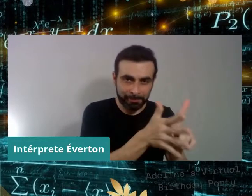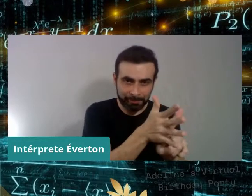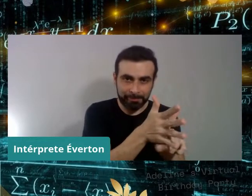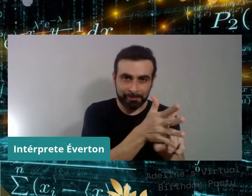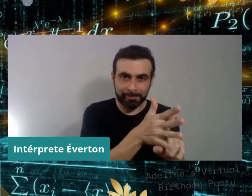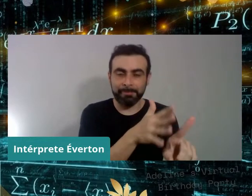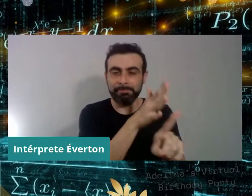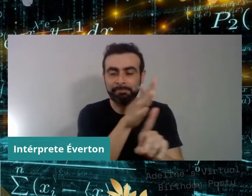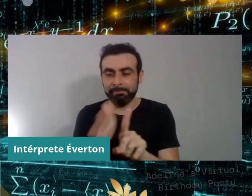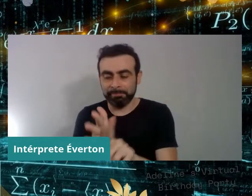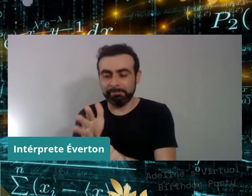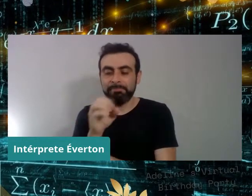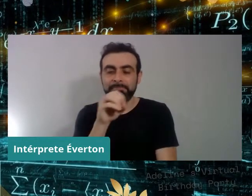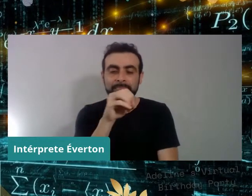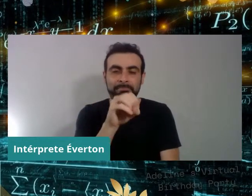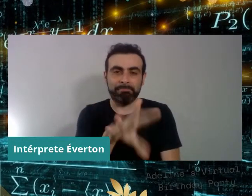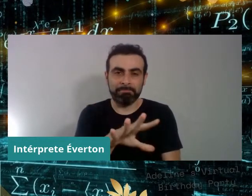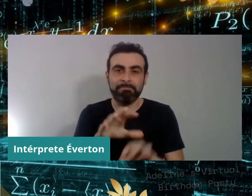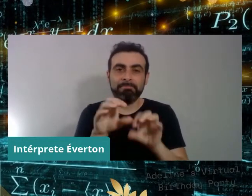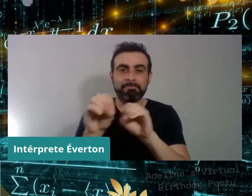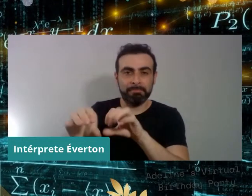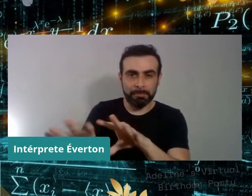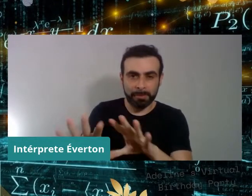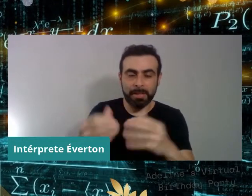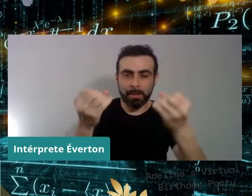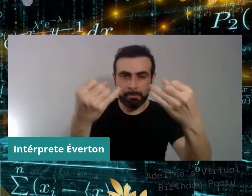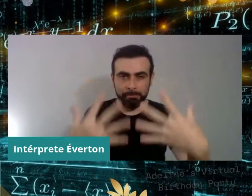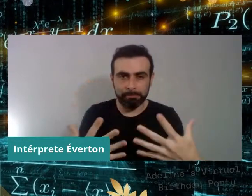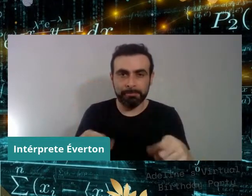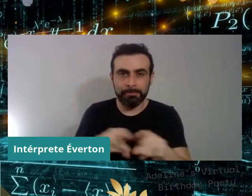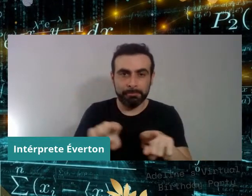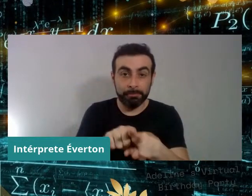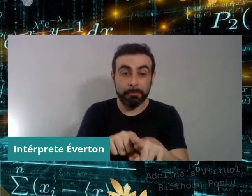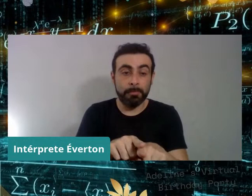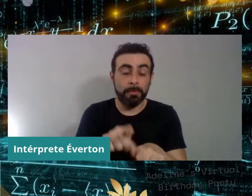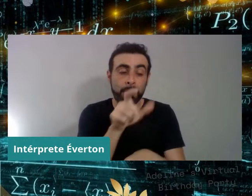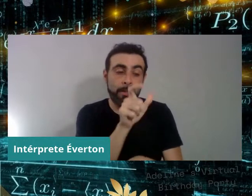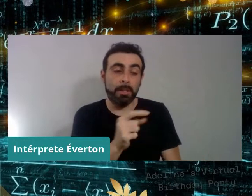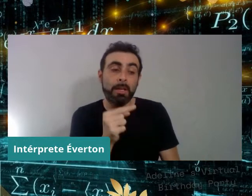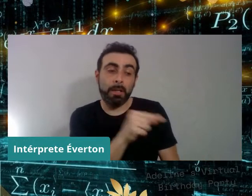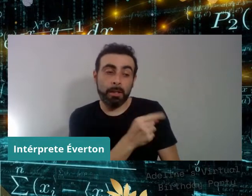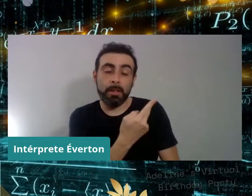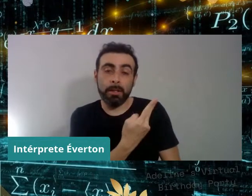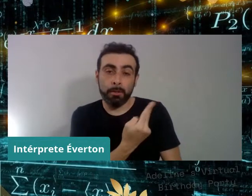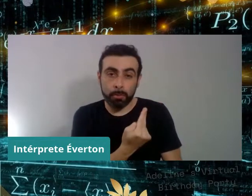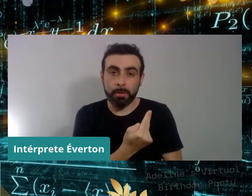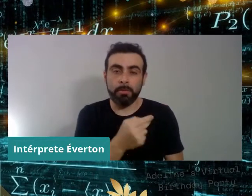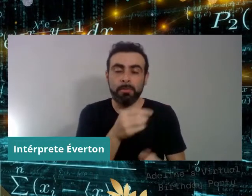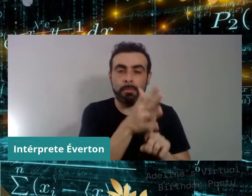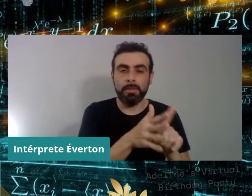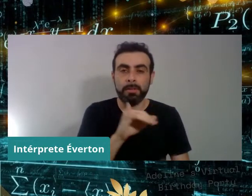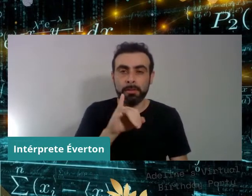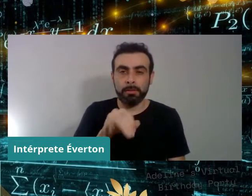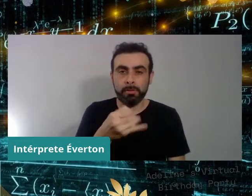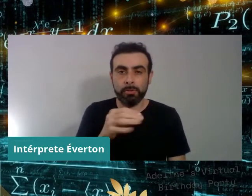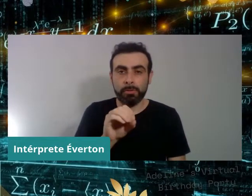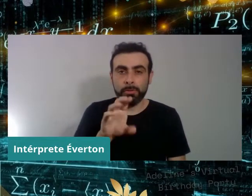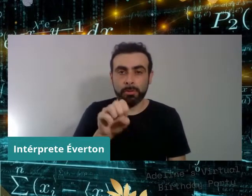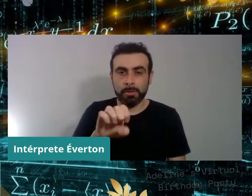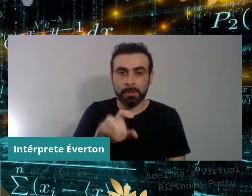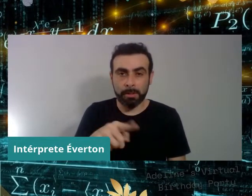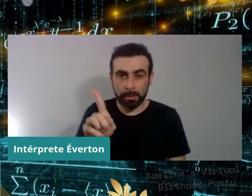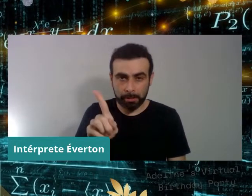vão falar um pouco disso, né? Assim como o professor José Carlos, que é um profissional